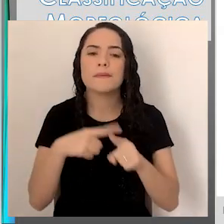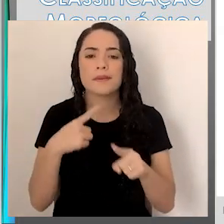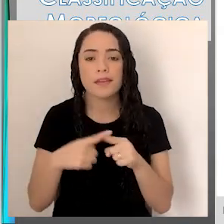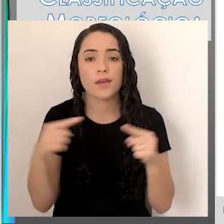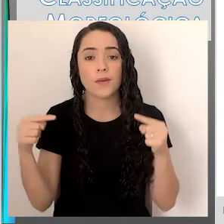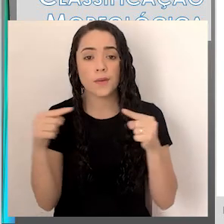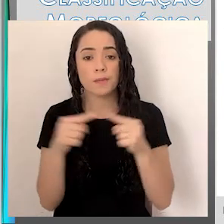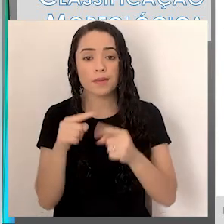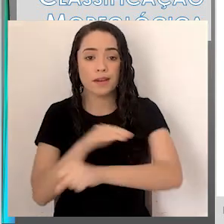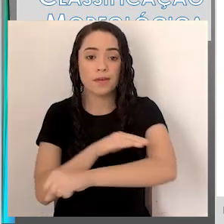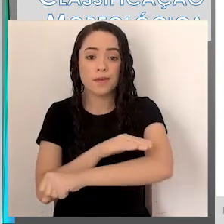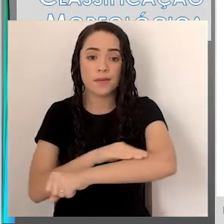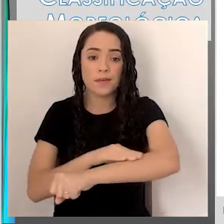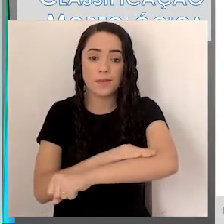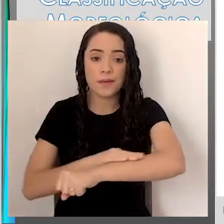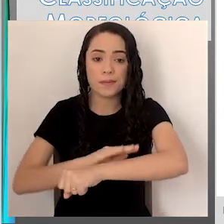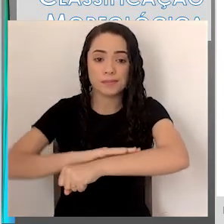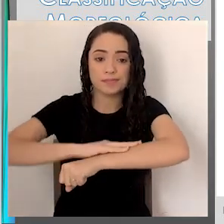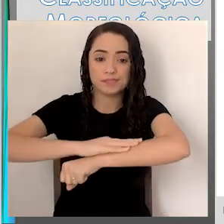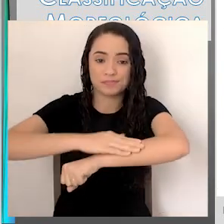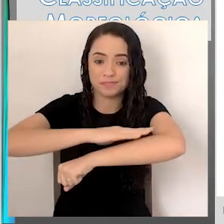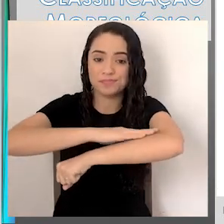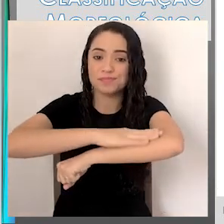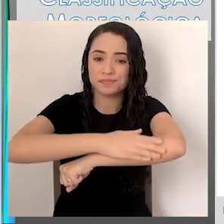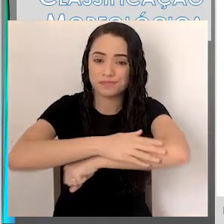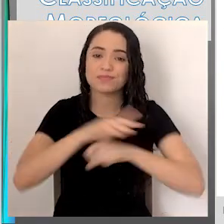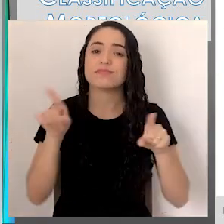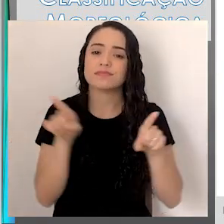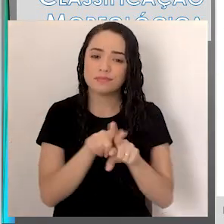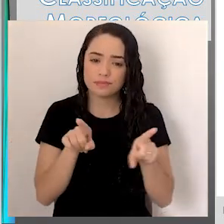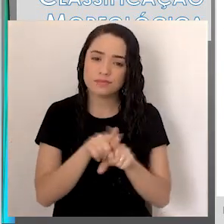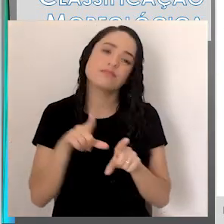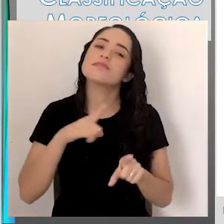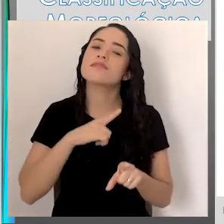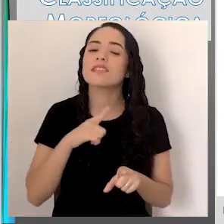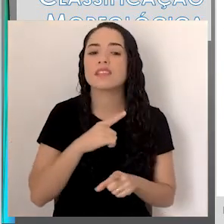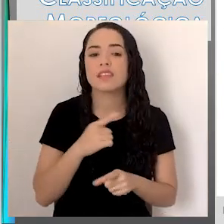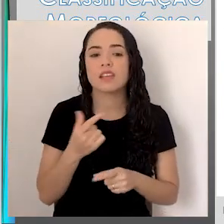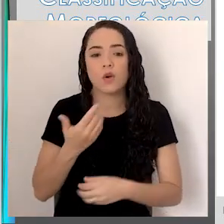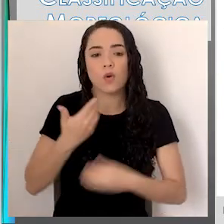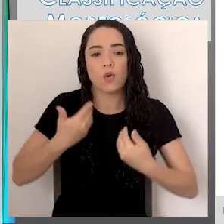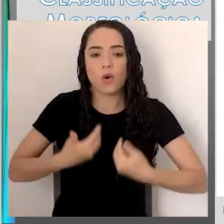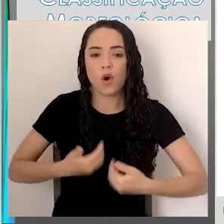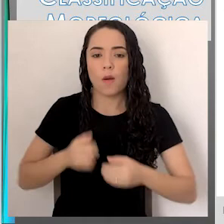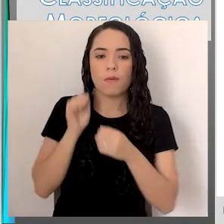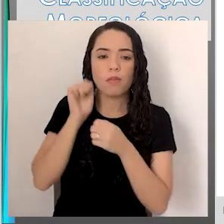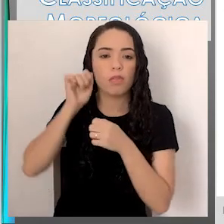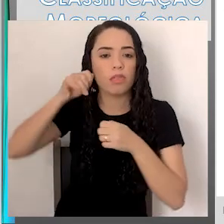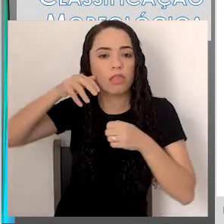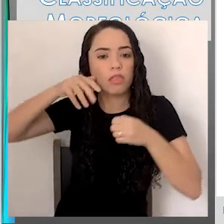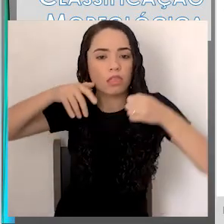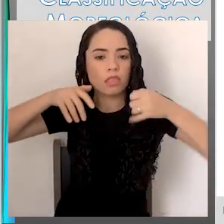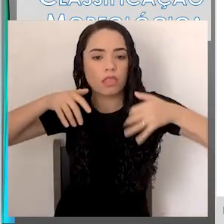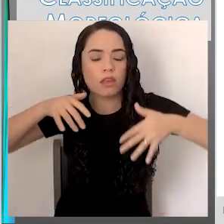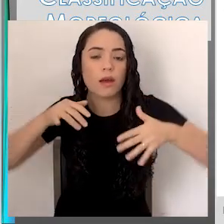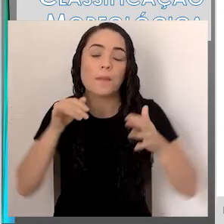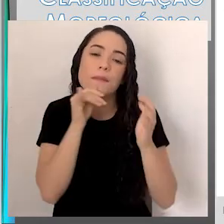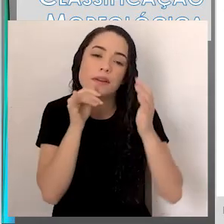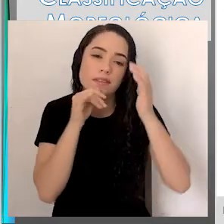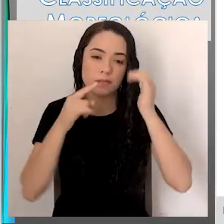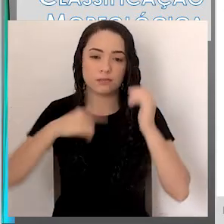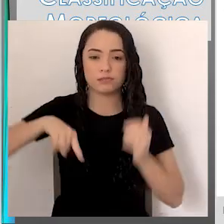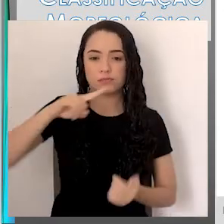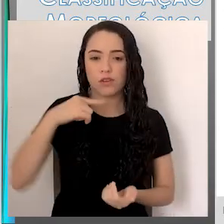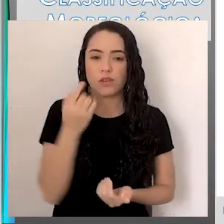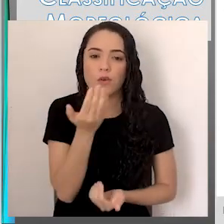estão associadas ao epitélio de revestimento que tem comunicação com uma cavidade corpórea e, portanto, com o meio externo, tal